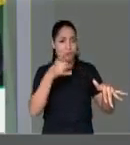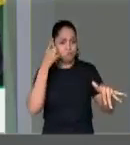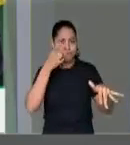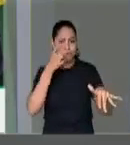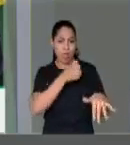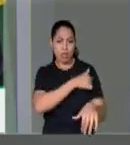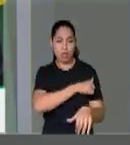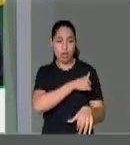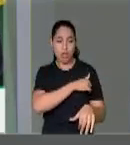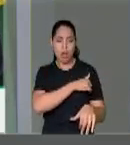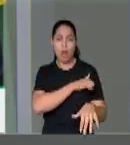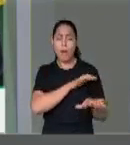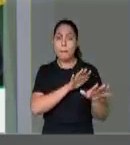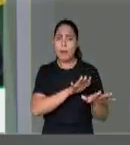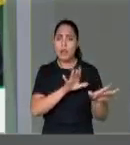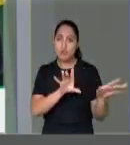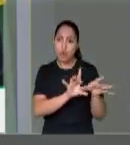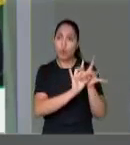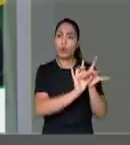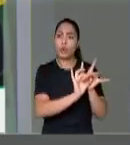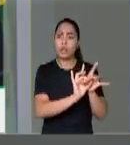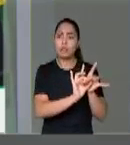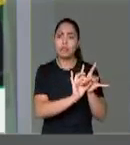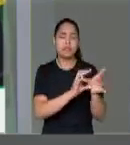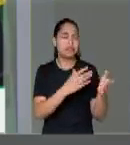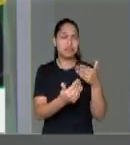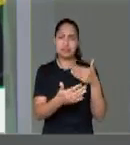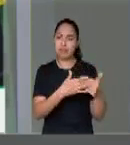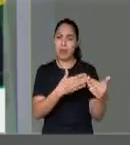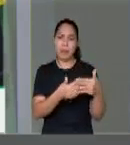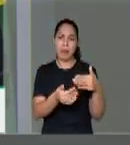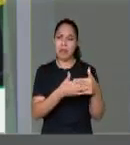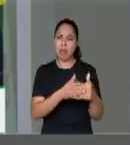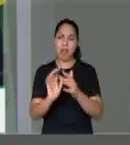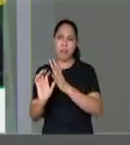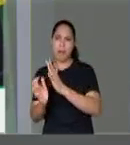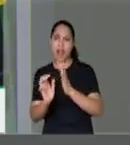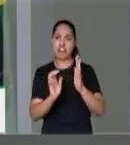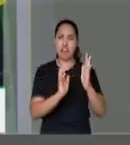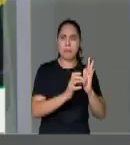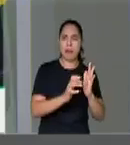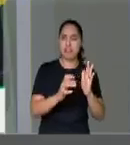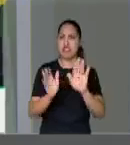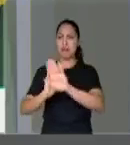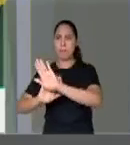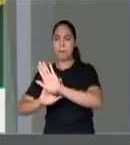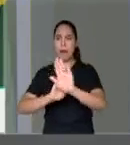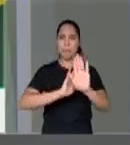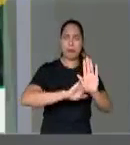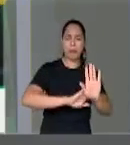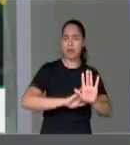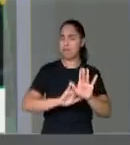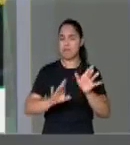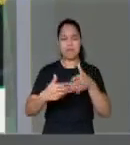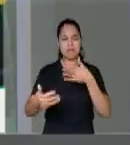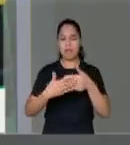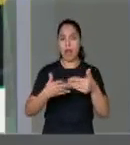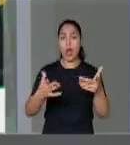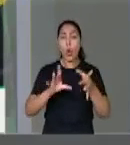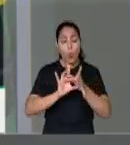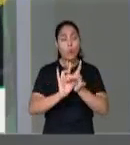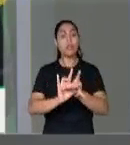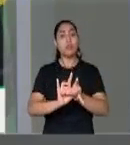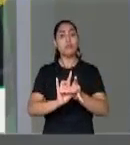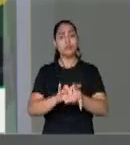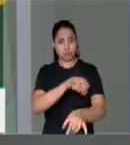Janeiro, e nisso eu acho que a gente está unido, independente da posição política, partidária, né? Eu vejo aqui o deputado Glauber,